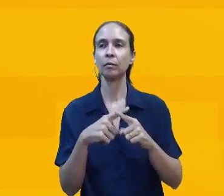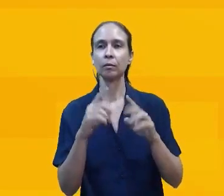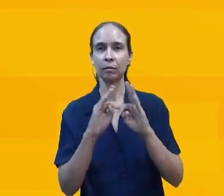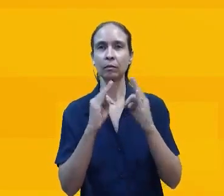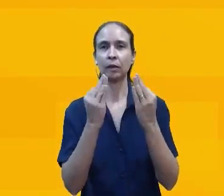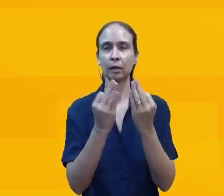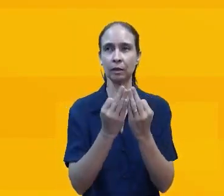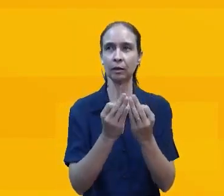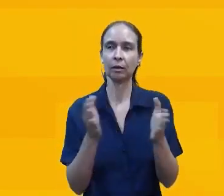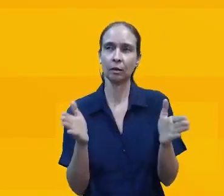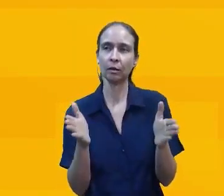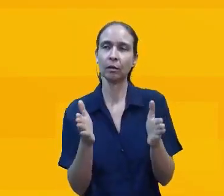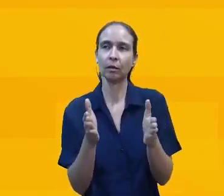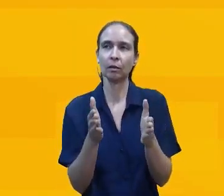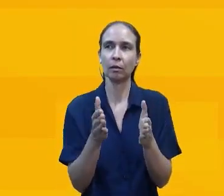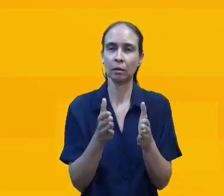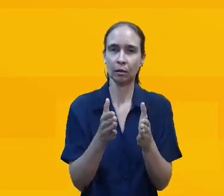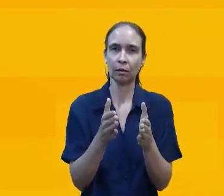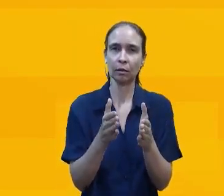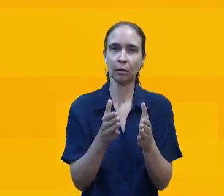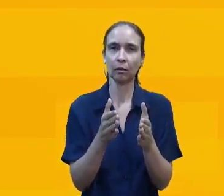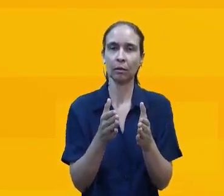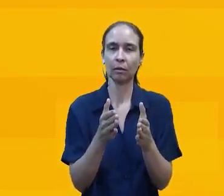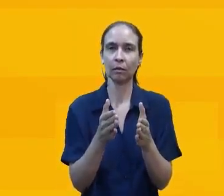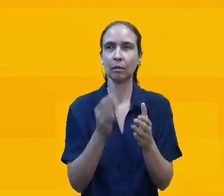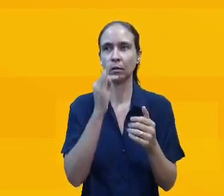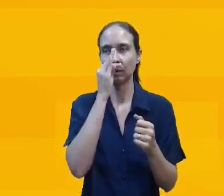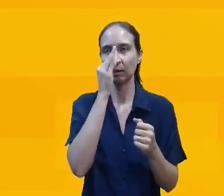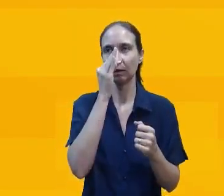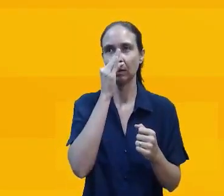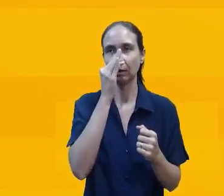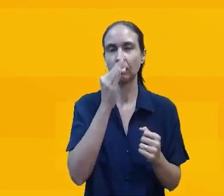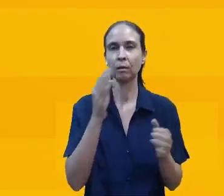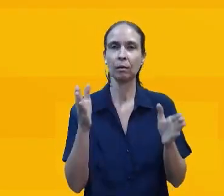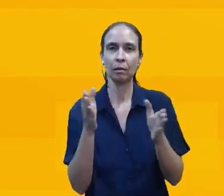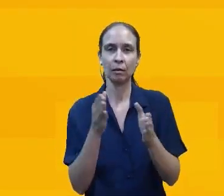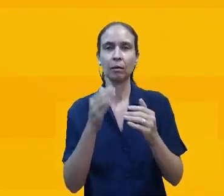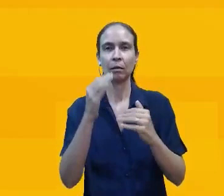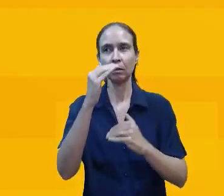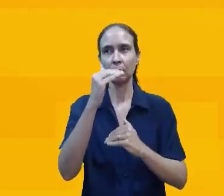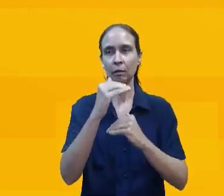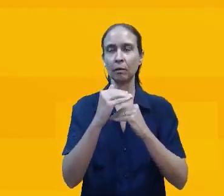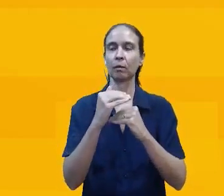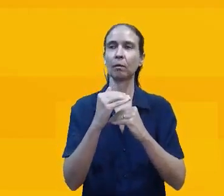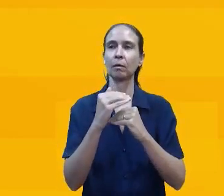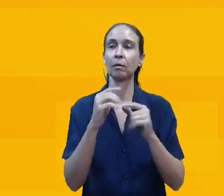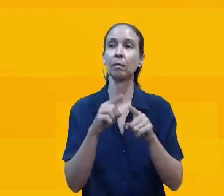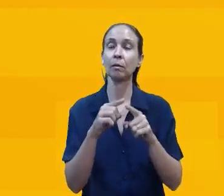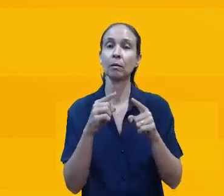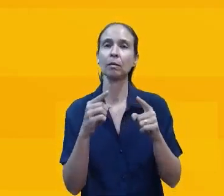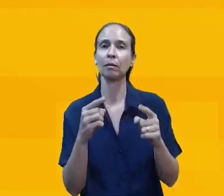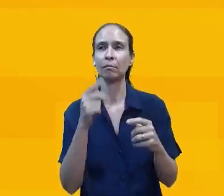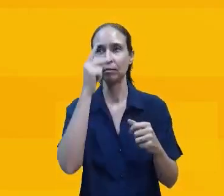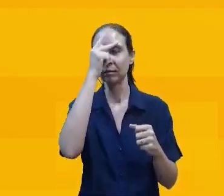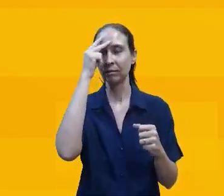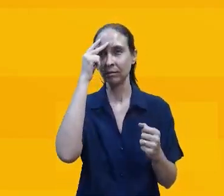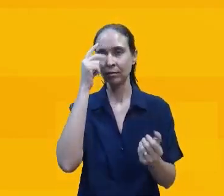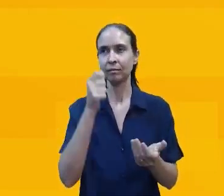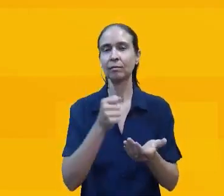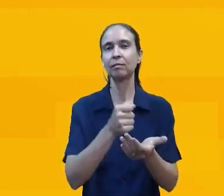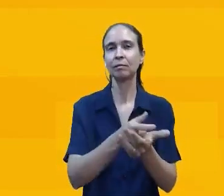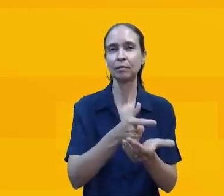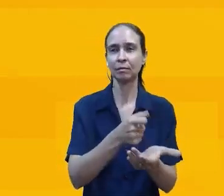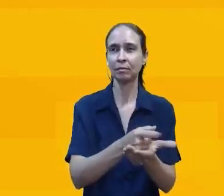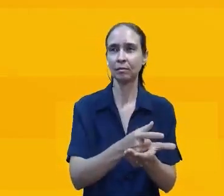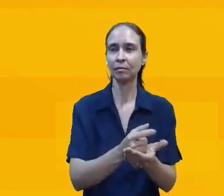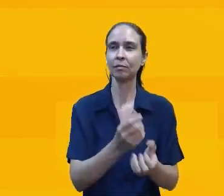está tendendo a comprar frutos menores para não ficar colocando na geladeira, mas é um outro ponto que ainda o consumidor brasileiro